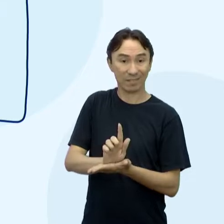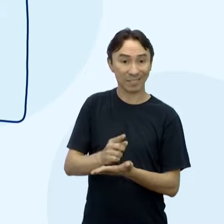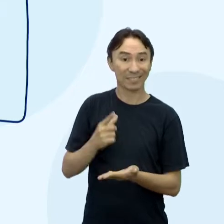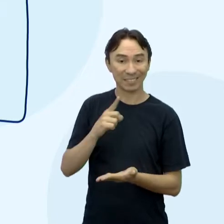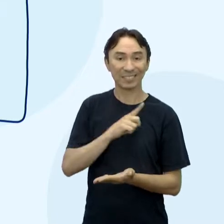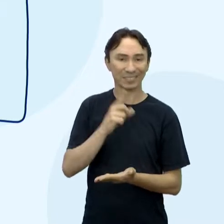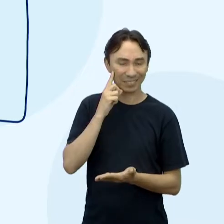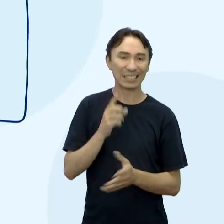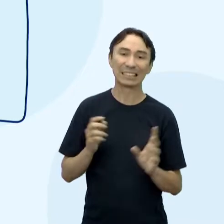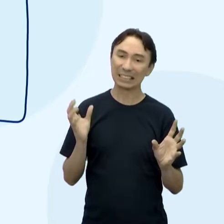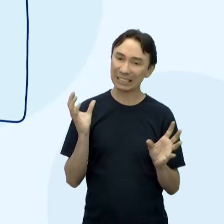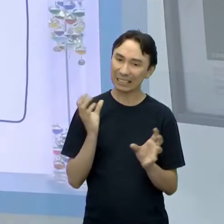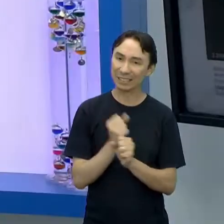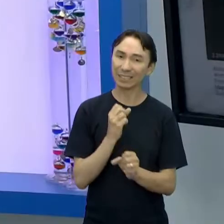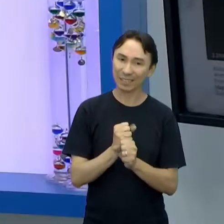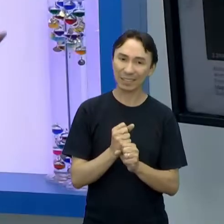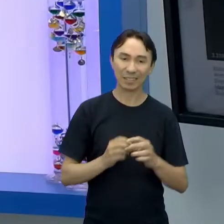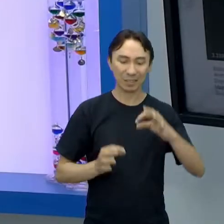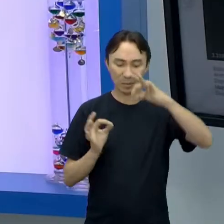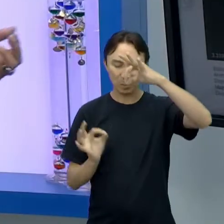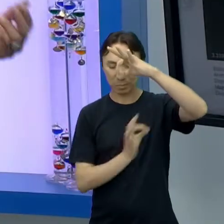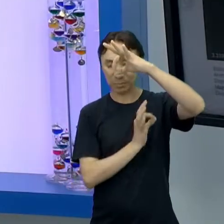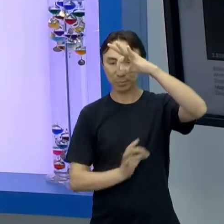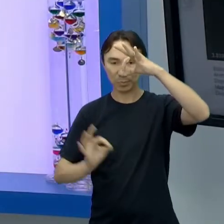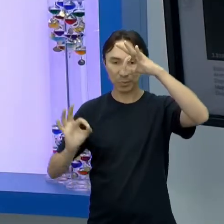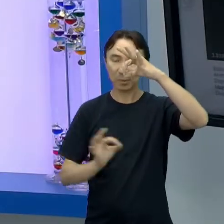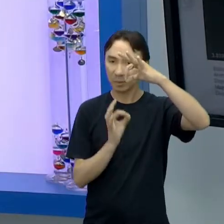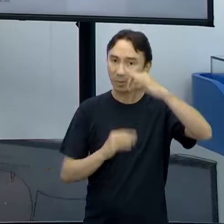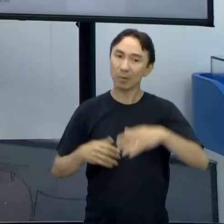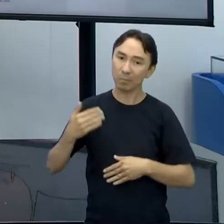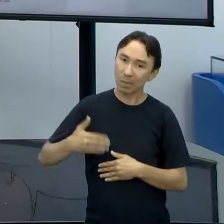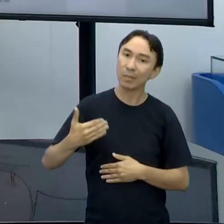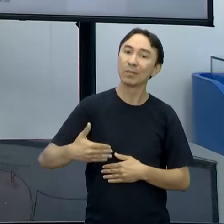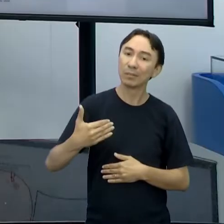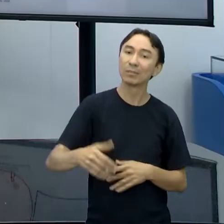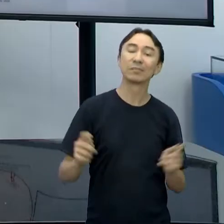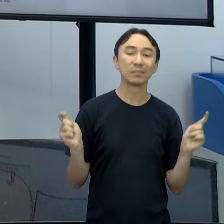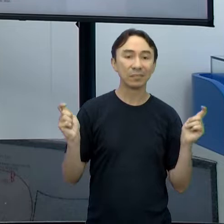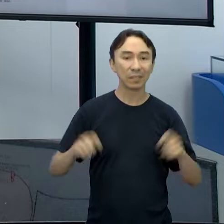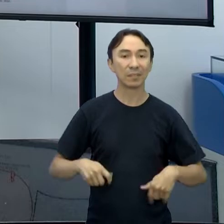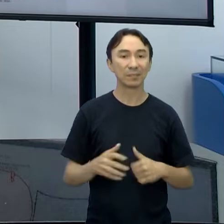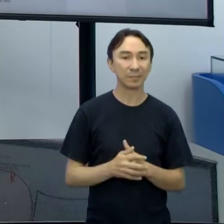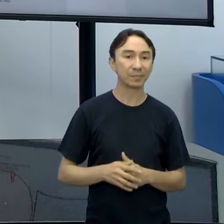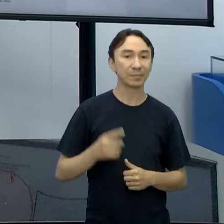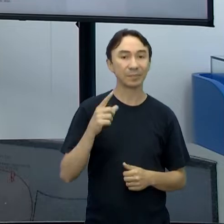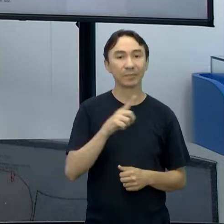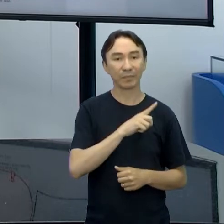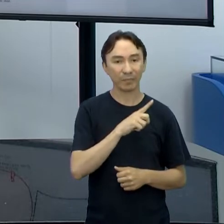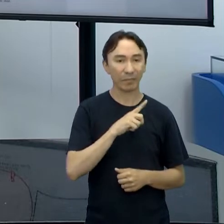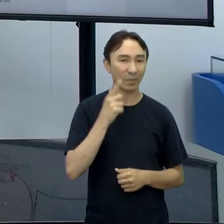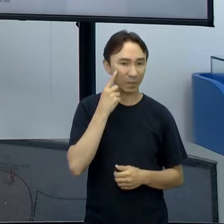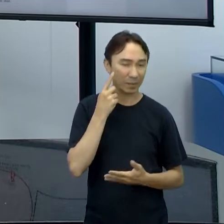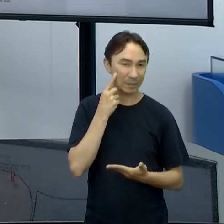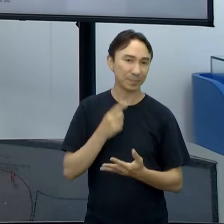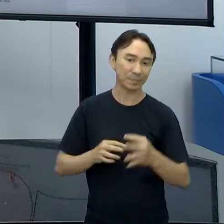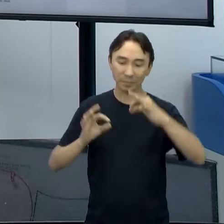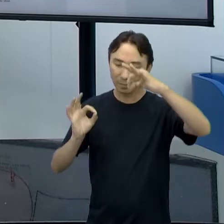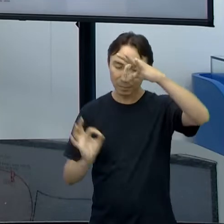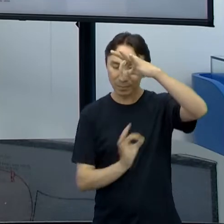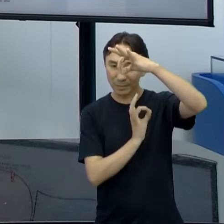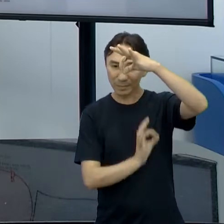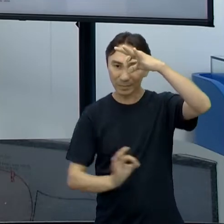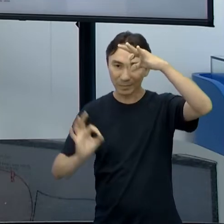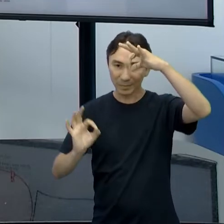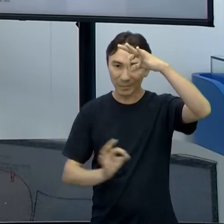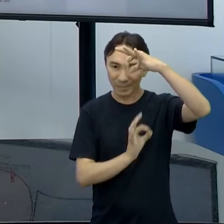aqui. Giba, você trouxe um pêndulo? Tá aqui para vocês aqui, ó, pessoal, ó. Tá vendo aqui, ó? Eu sempre trago um exemplo para os